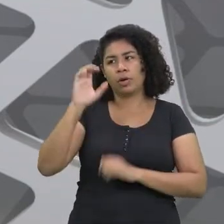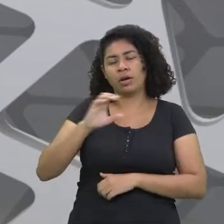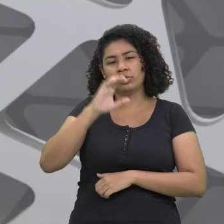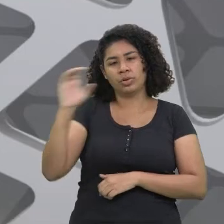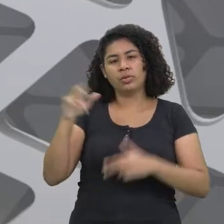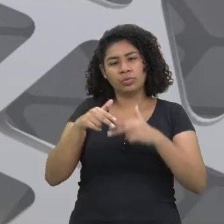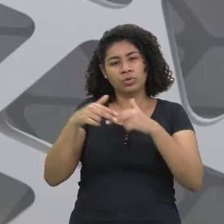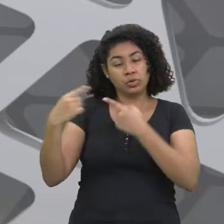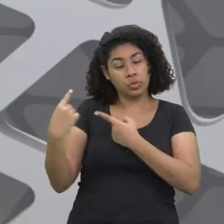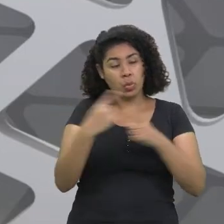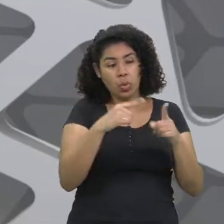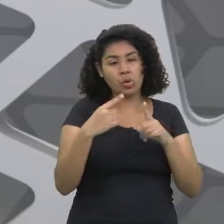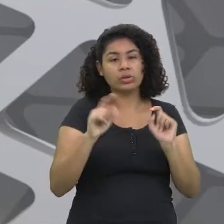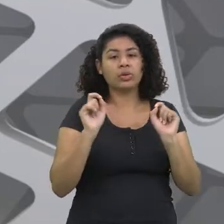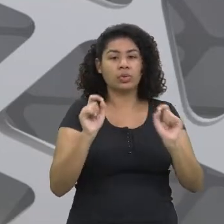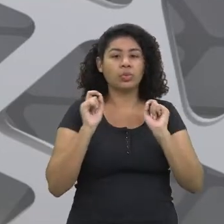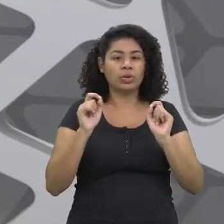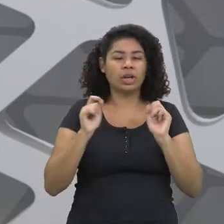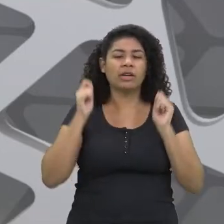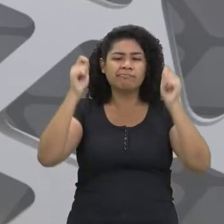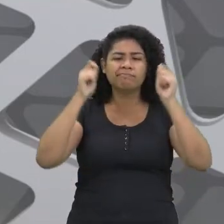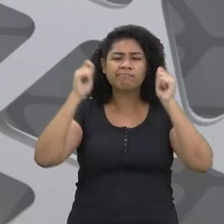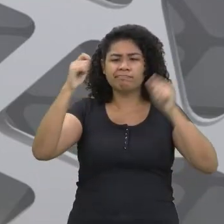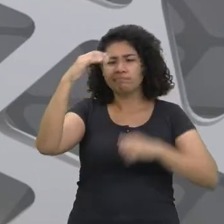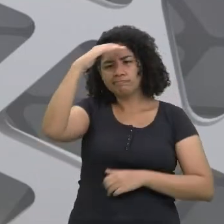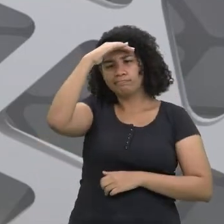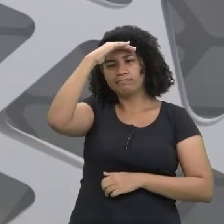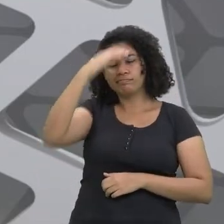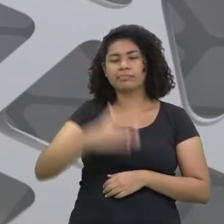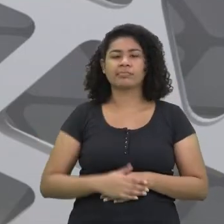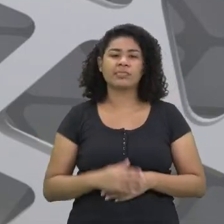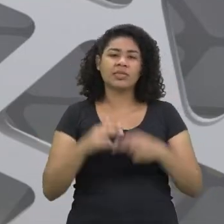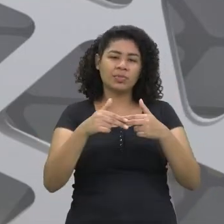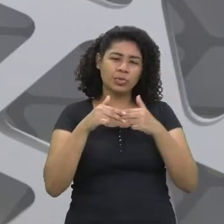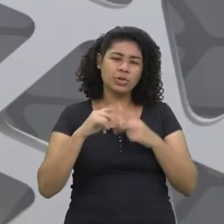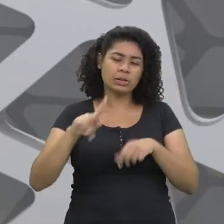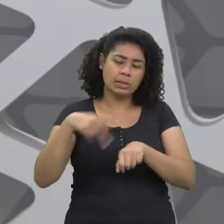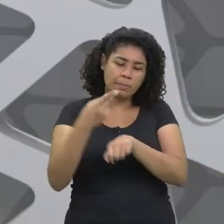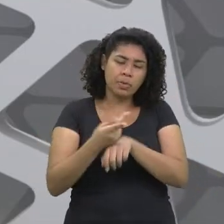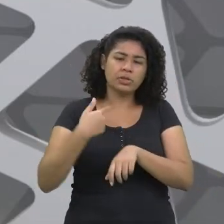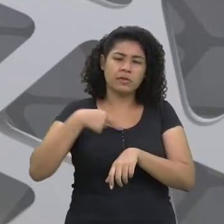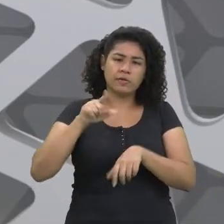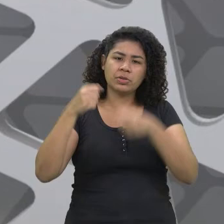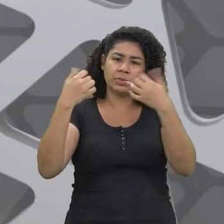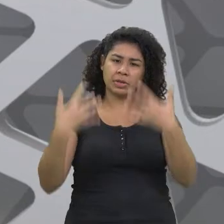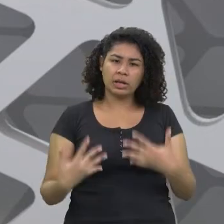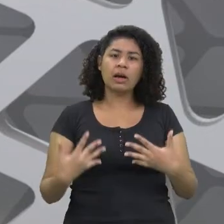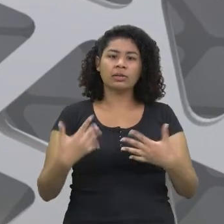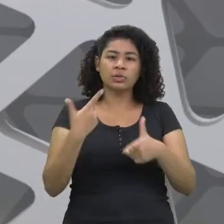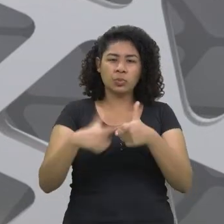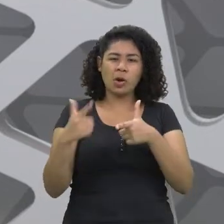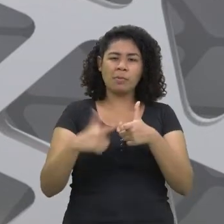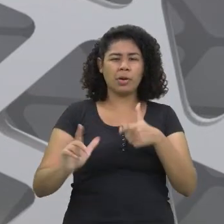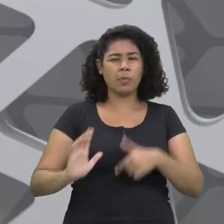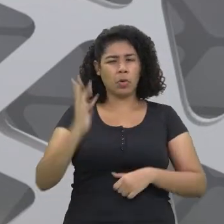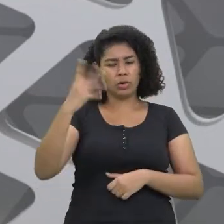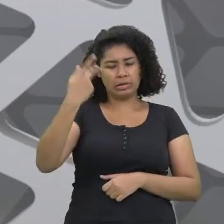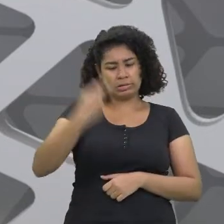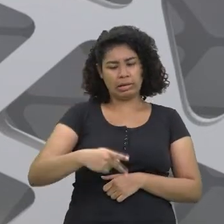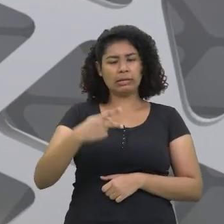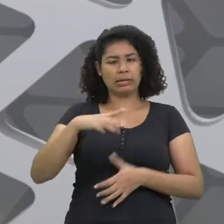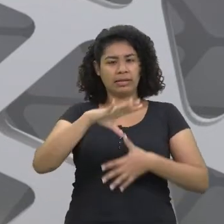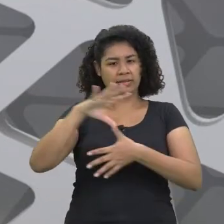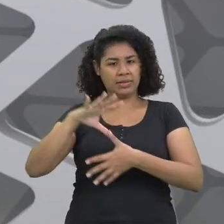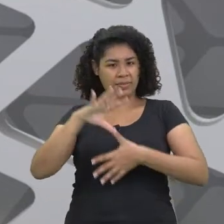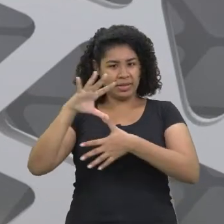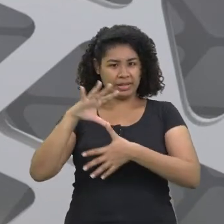Reforma Protestante. E daqui a pouquinho a gente vai ver algumas consequências disso dentro também das Américas. Então, nós temos aí,